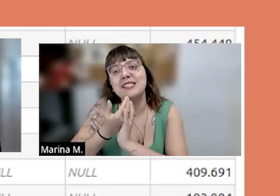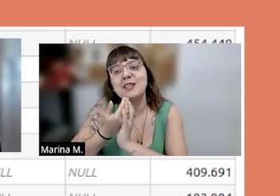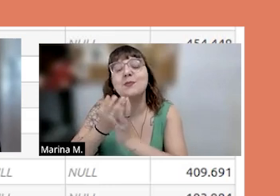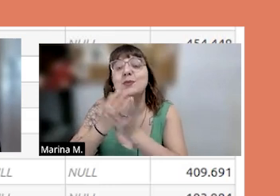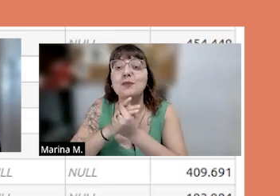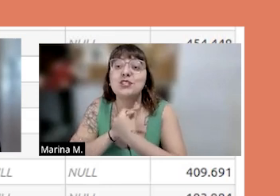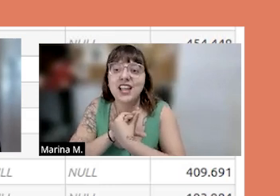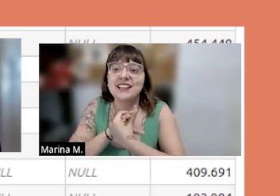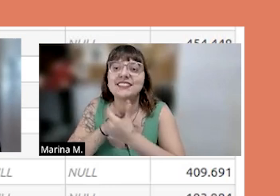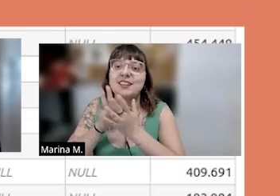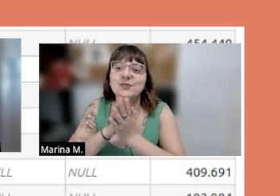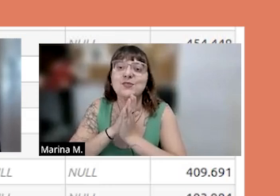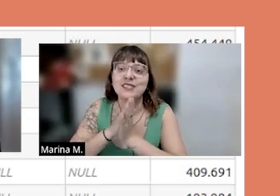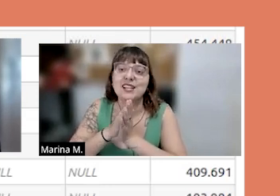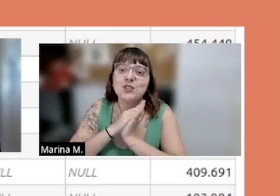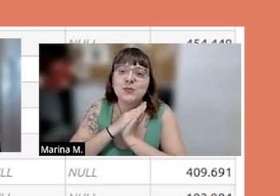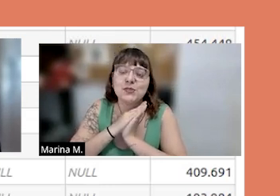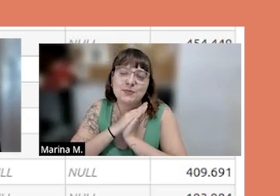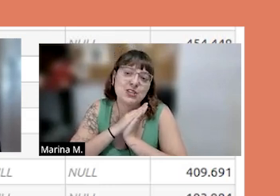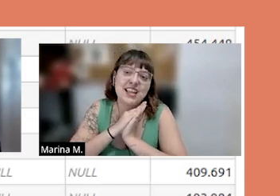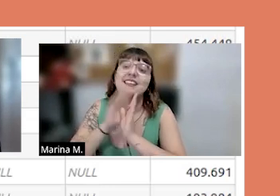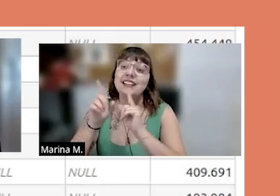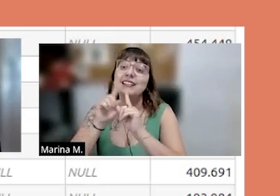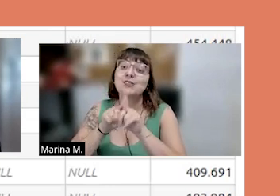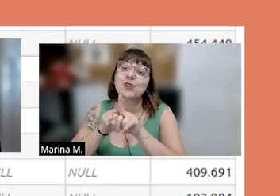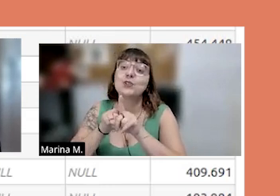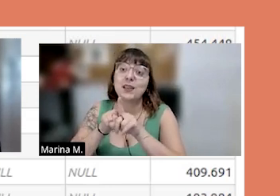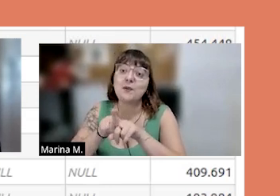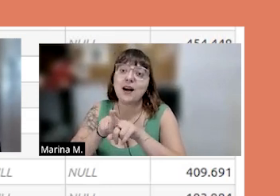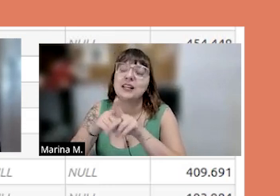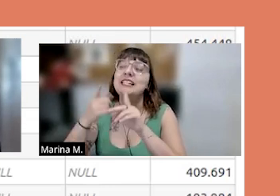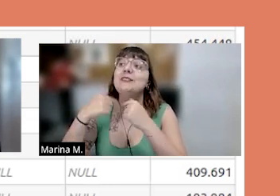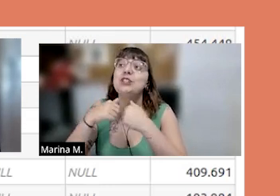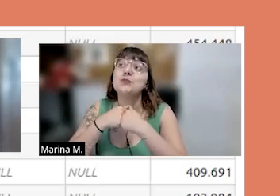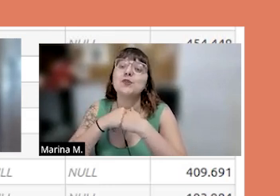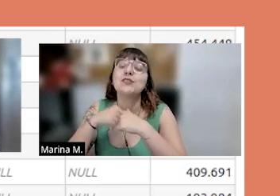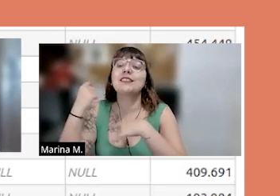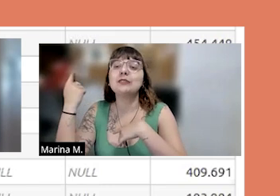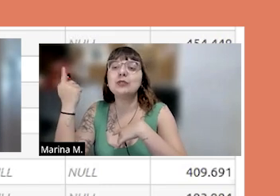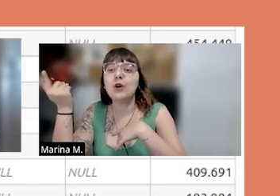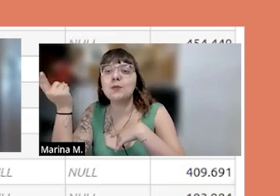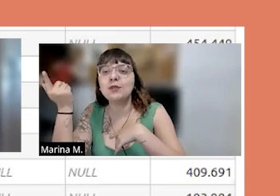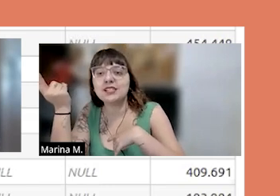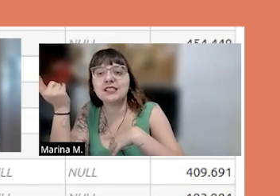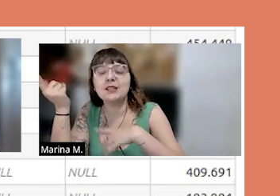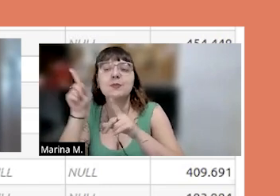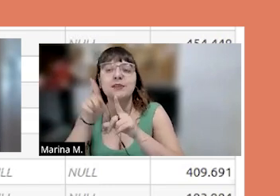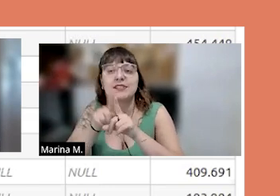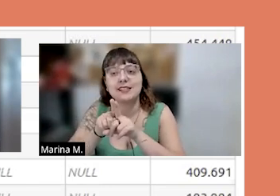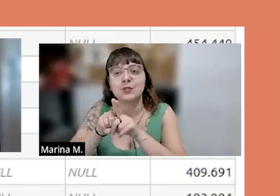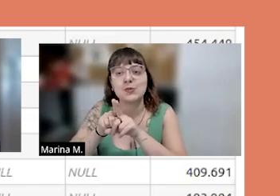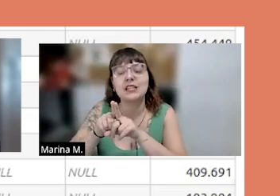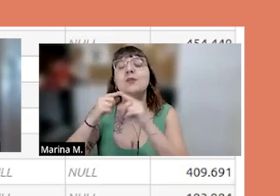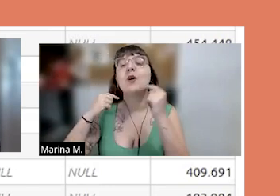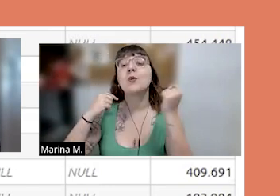ID município do IBGE, né? Os 7 números do IBGE. Então esse código é igual. Então a gente pode usar tanto o nome do município para fazer